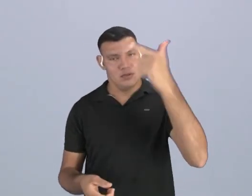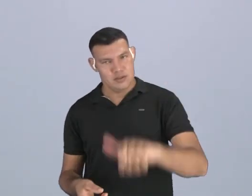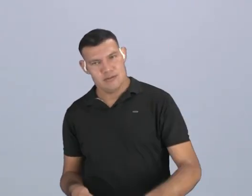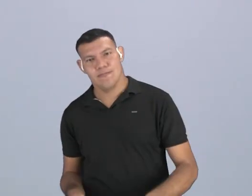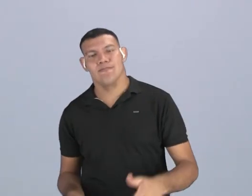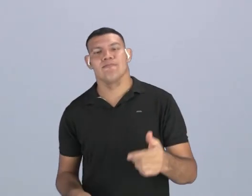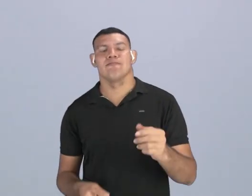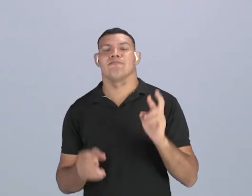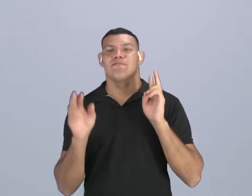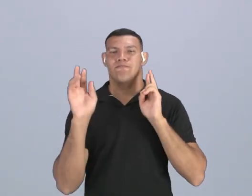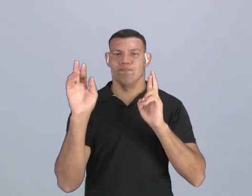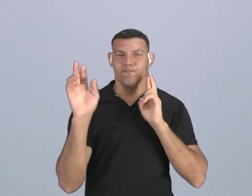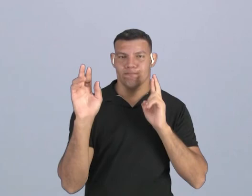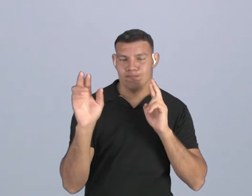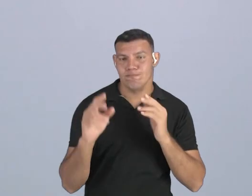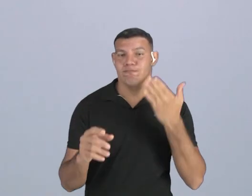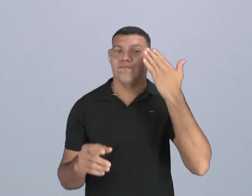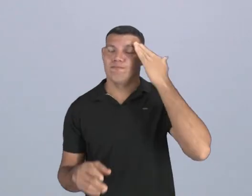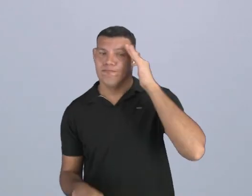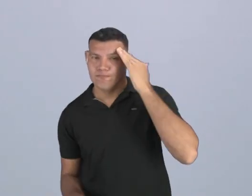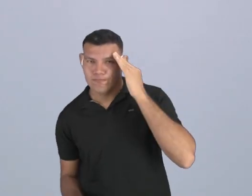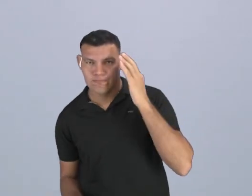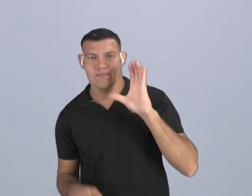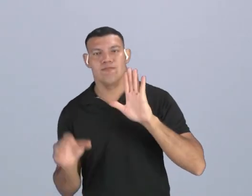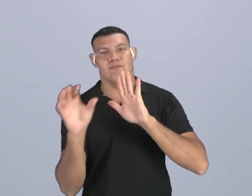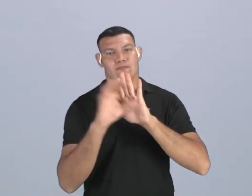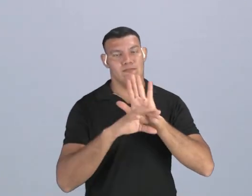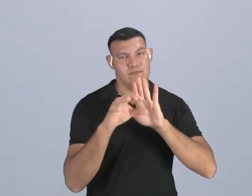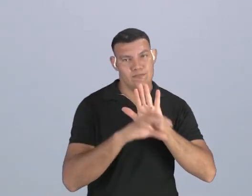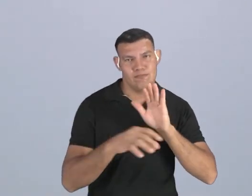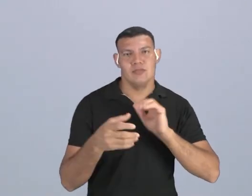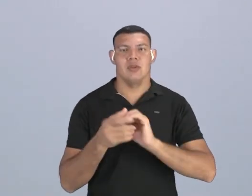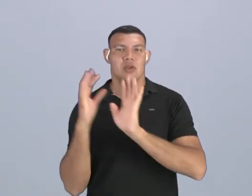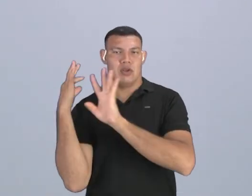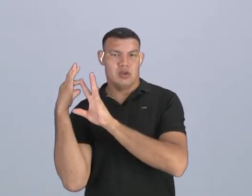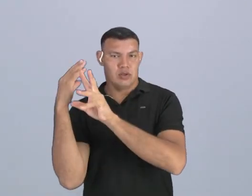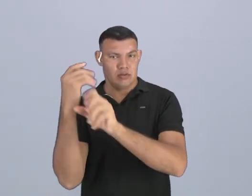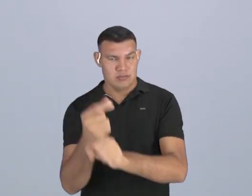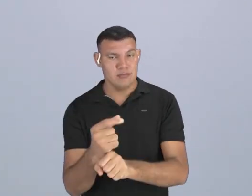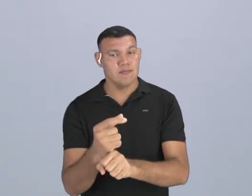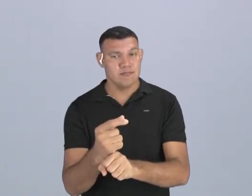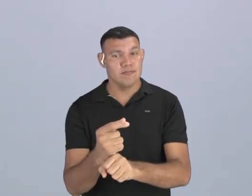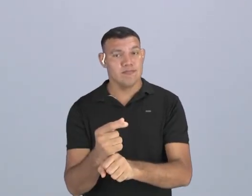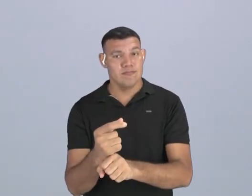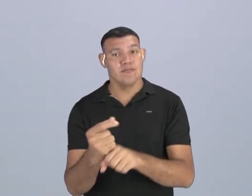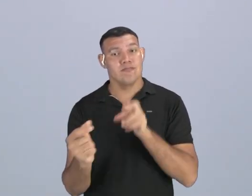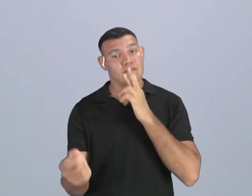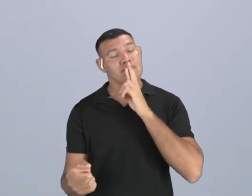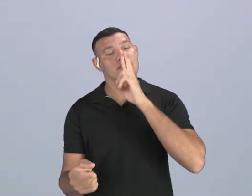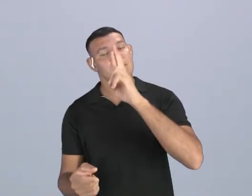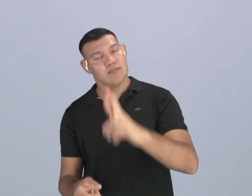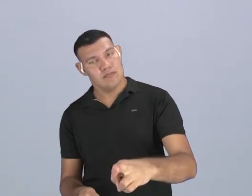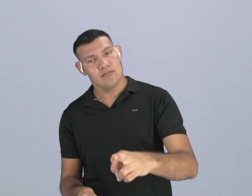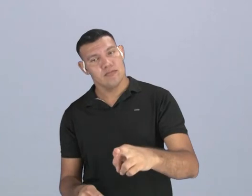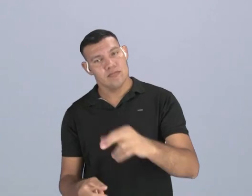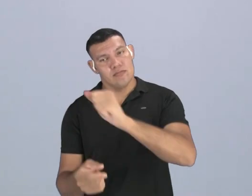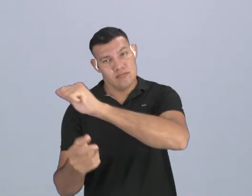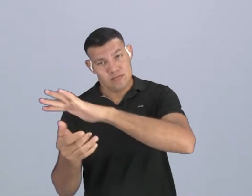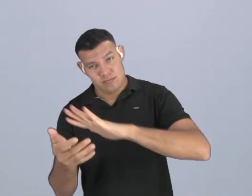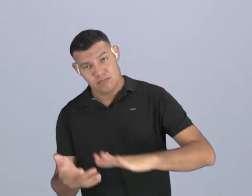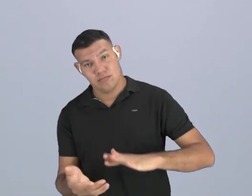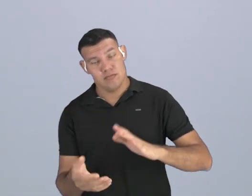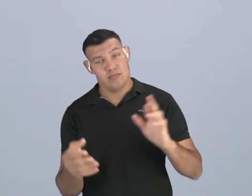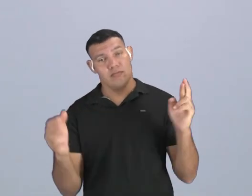tenha conseguido, né, entender esse conteúdo, retomar um pouquinho da resolução de exercícios referentes a